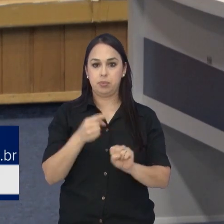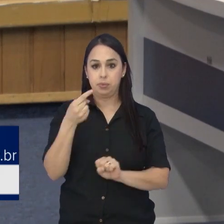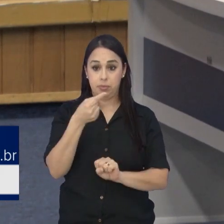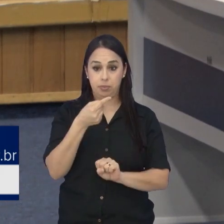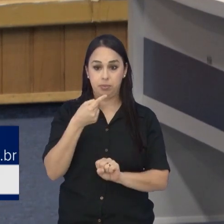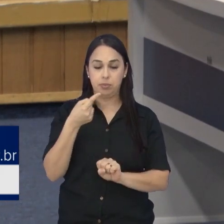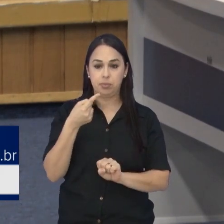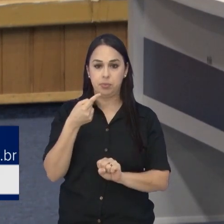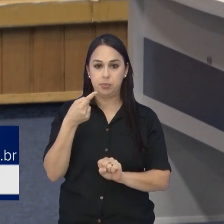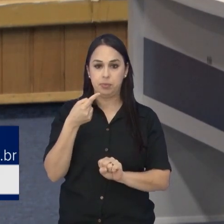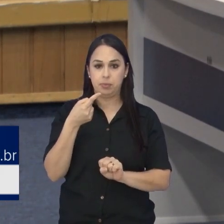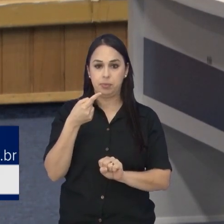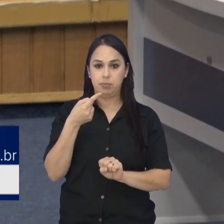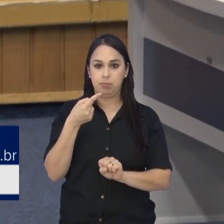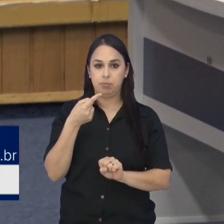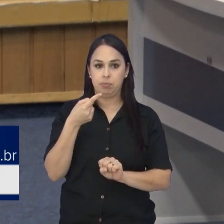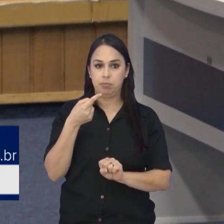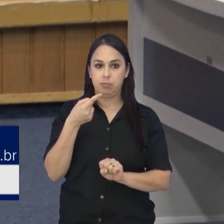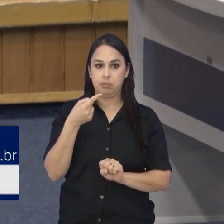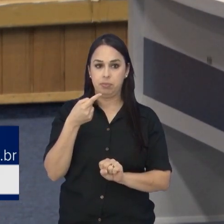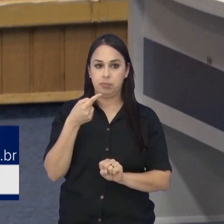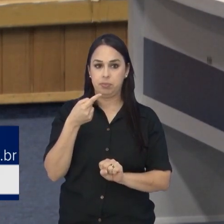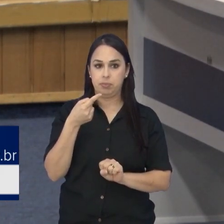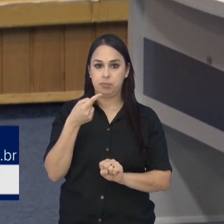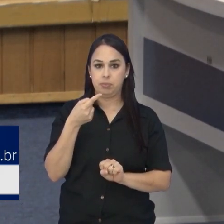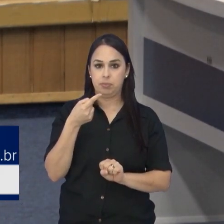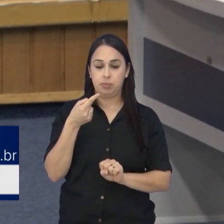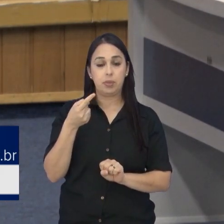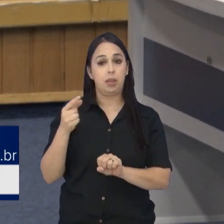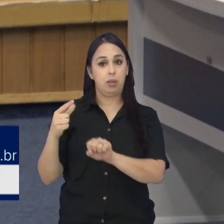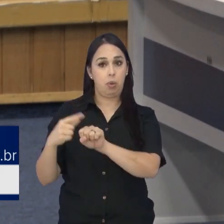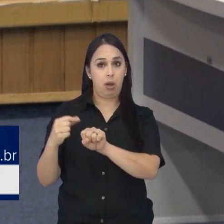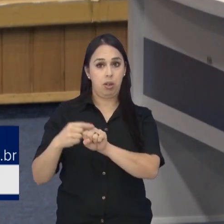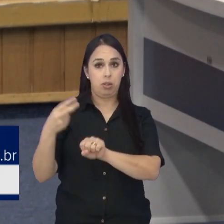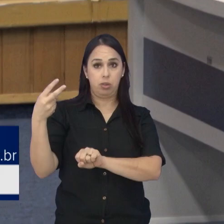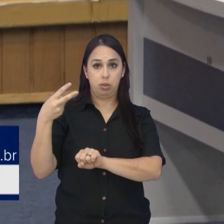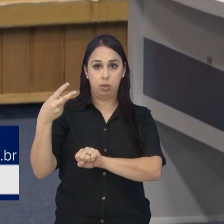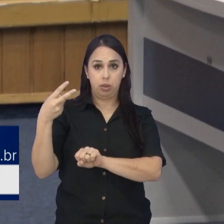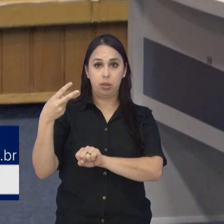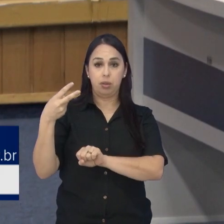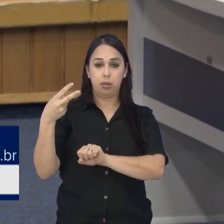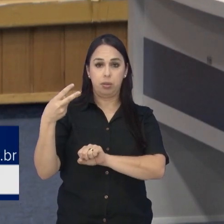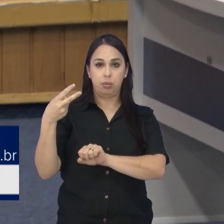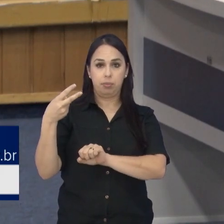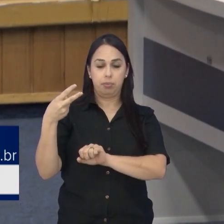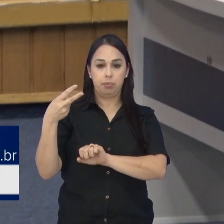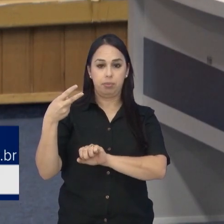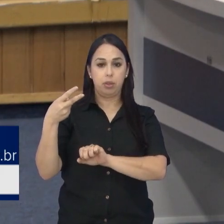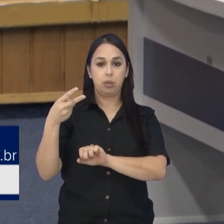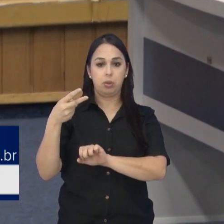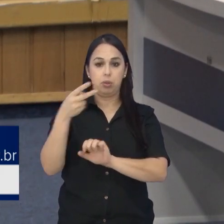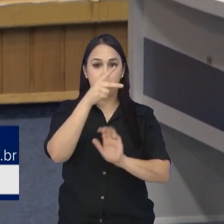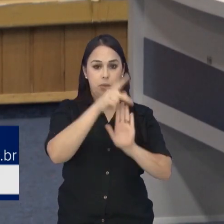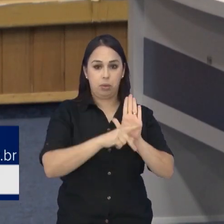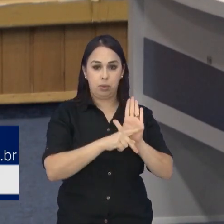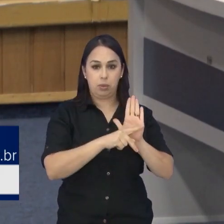fica suprimido o artigo 2º do parágrafo do projeto